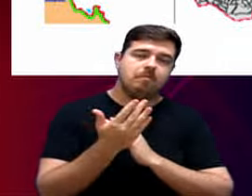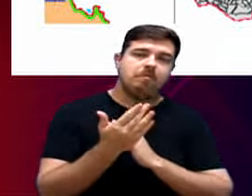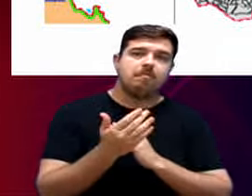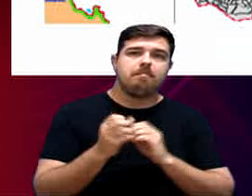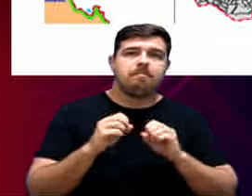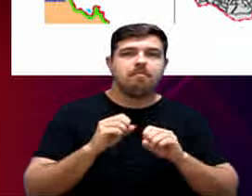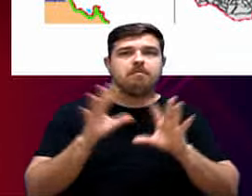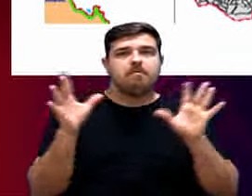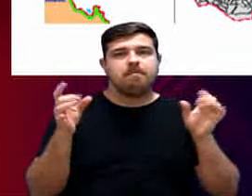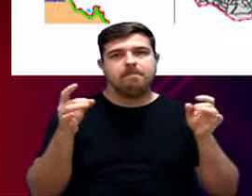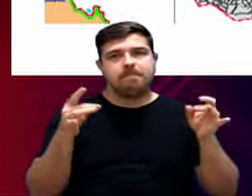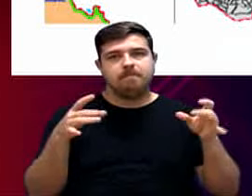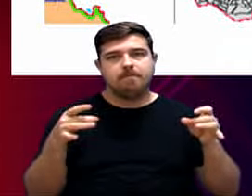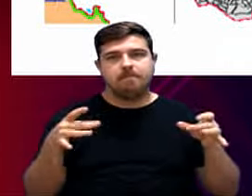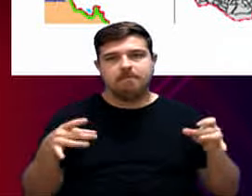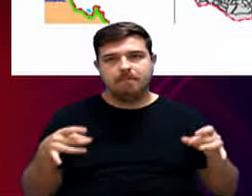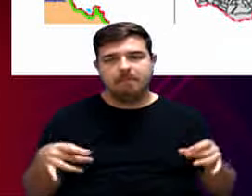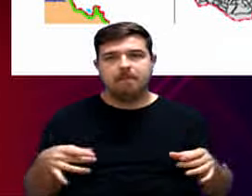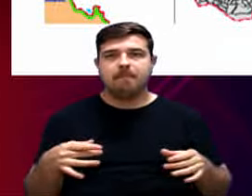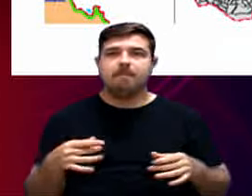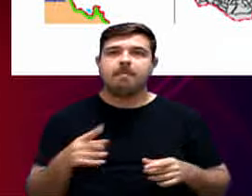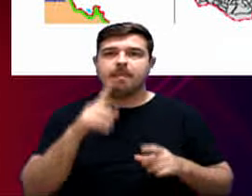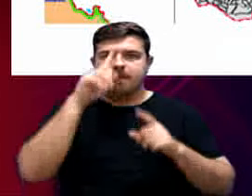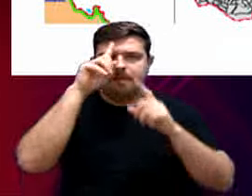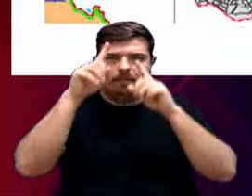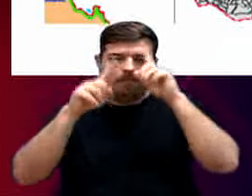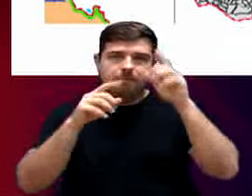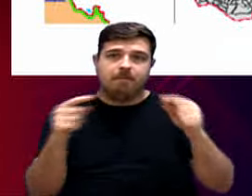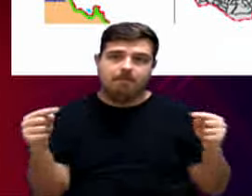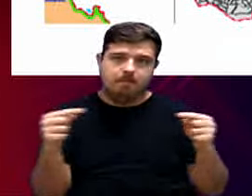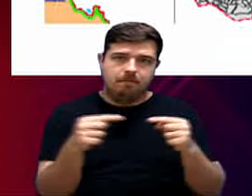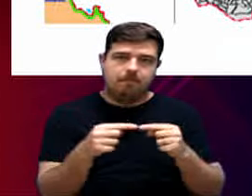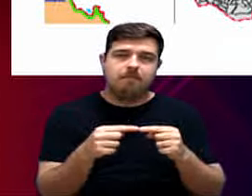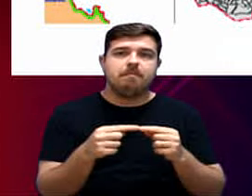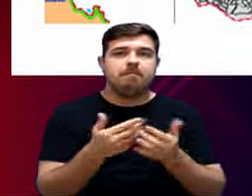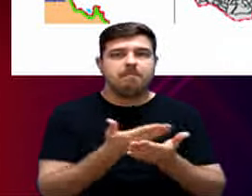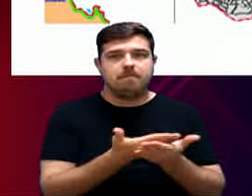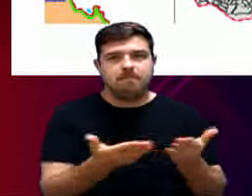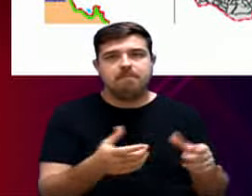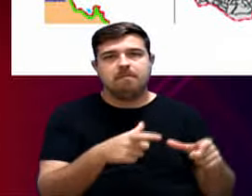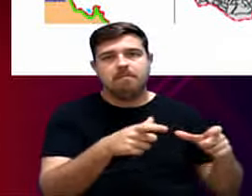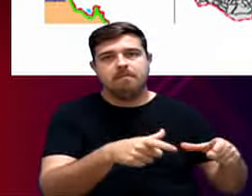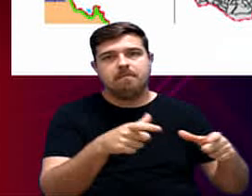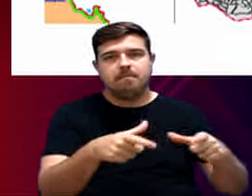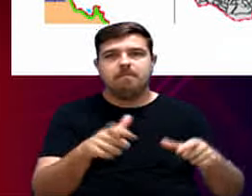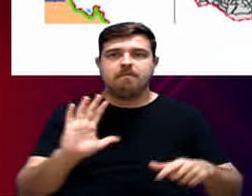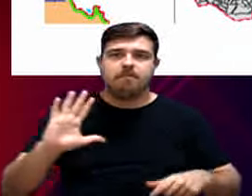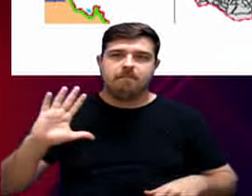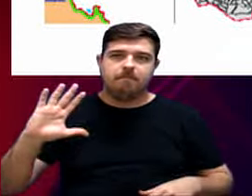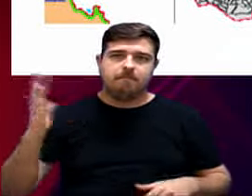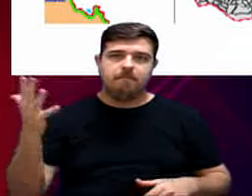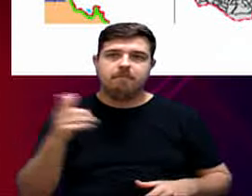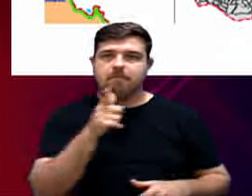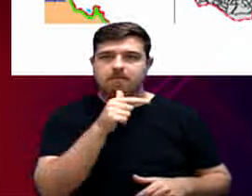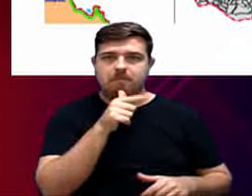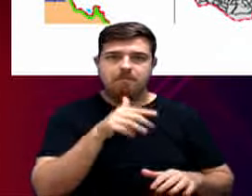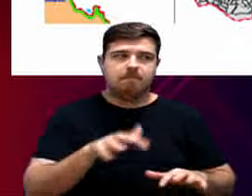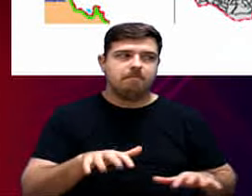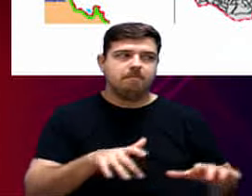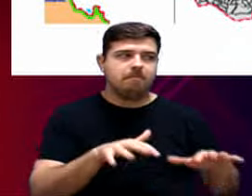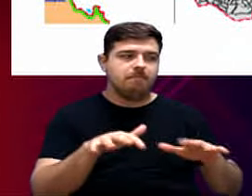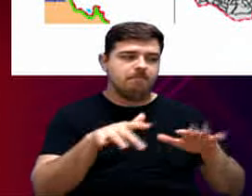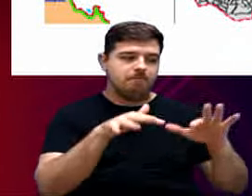mais detalhe eh propostas eh para esses trechos eh que a gente tá